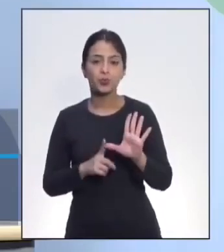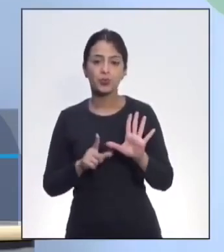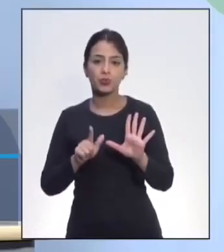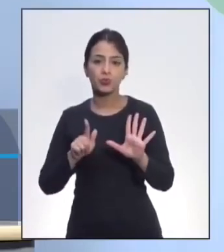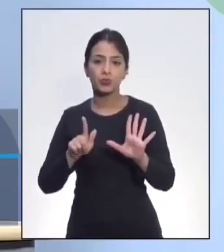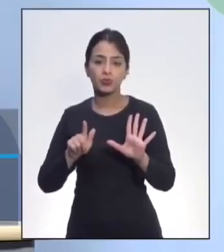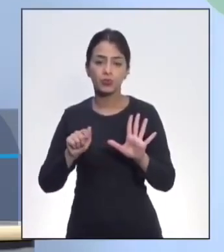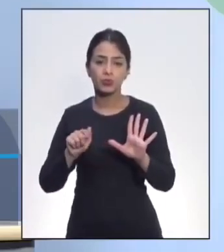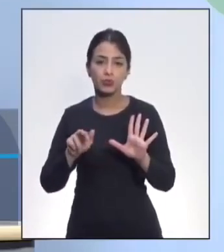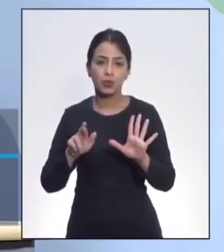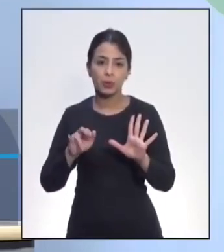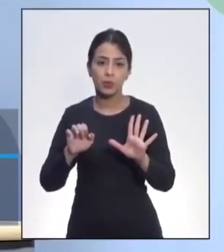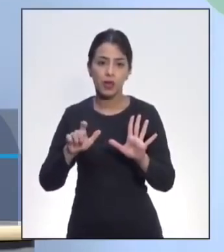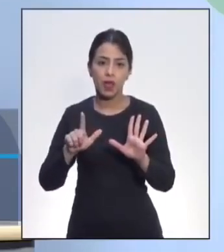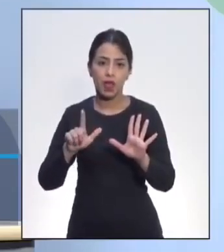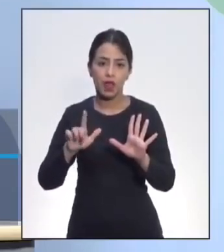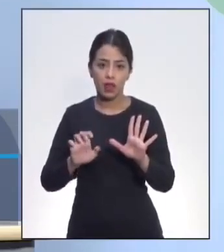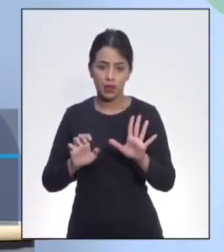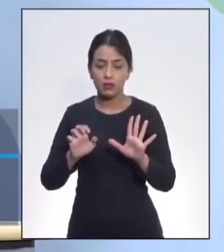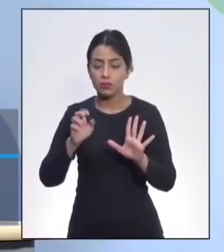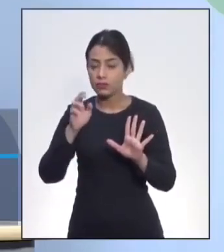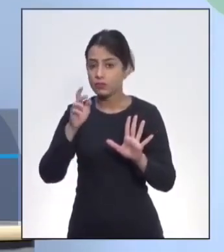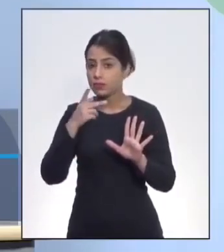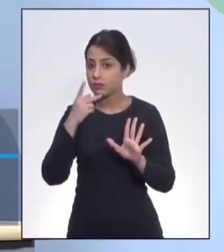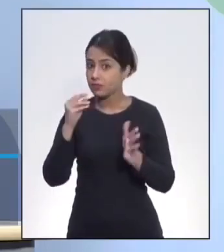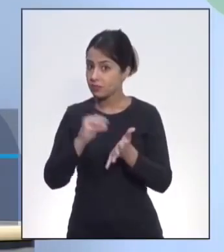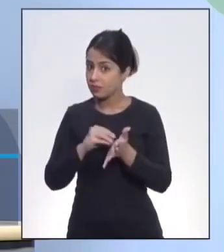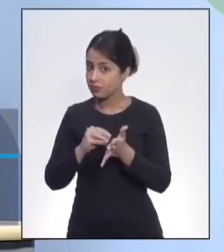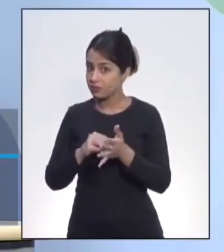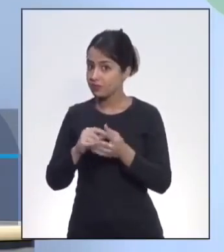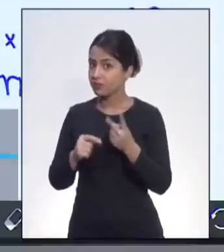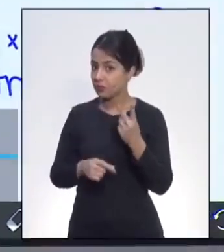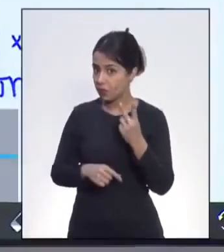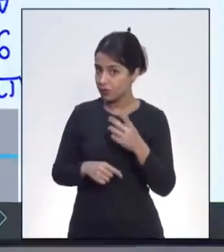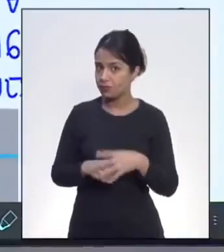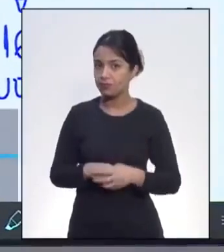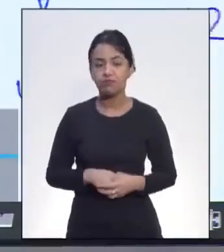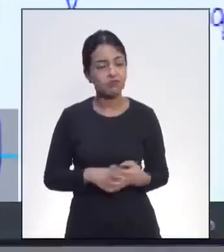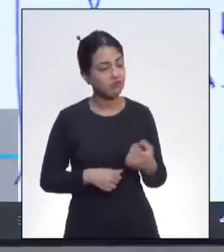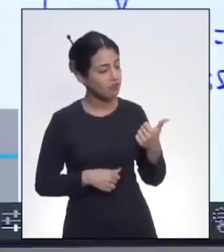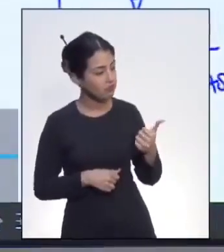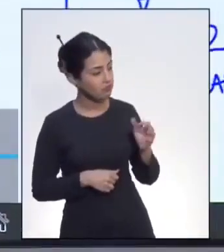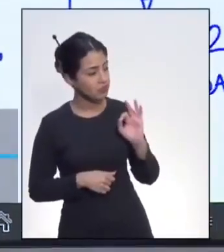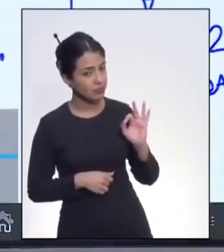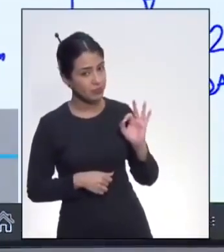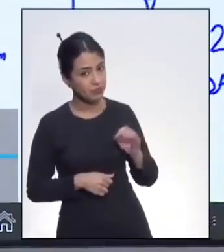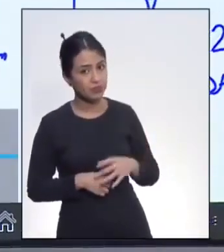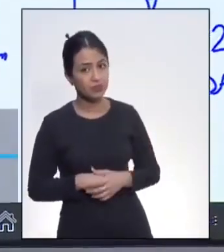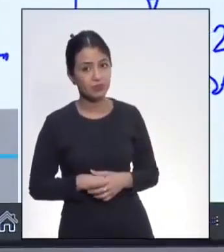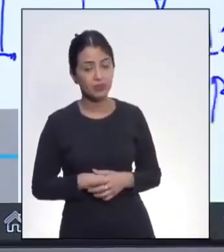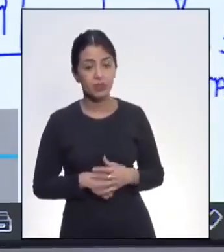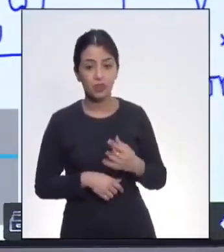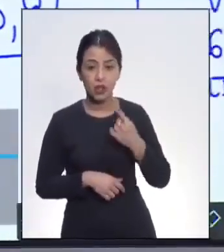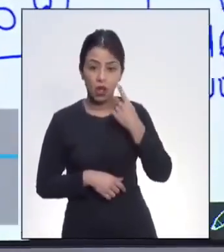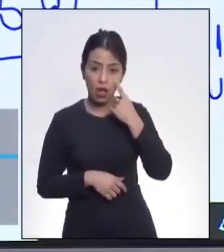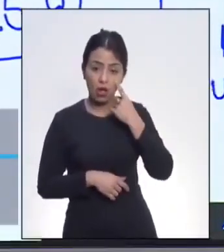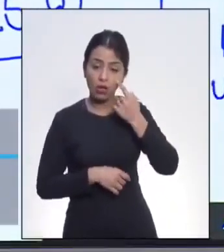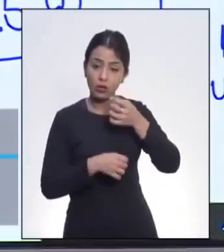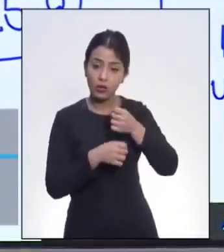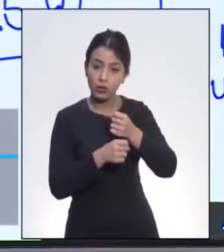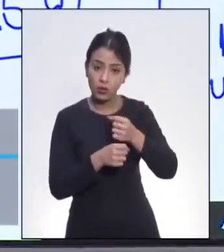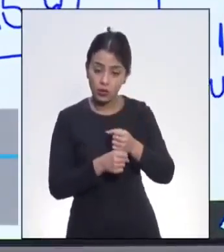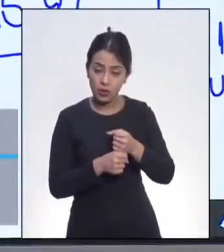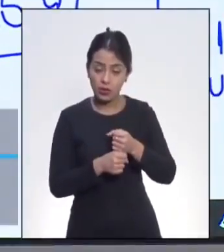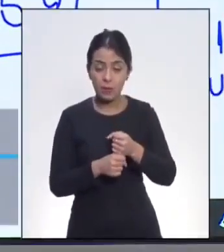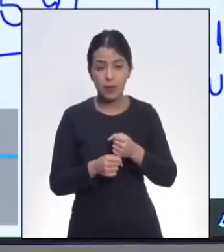das que respondeu que faltam 2. Beleza. Tá? Então, o que acontece aqui? A gente tem, pensando